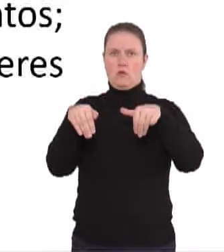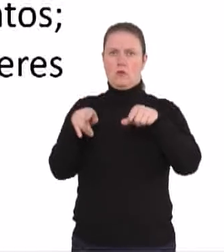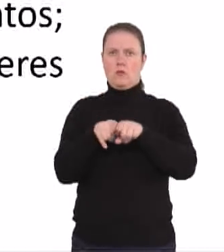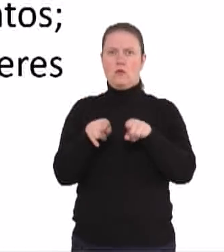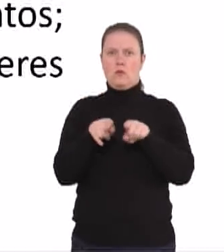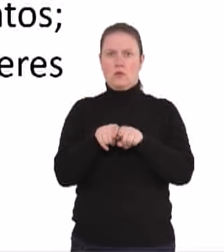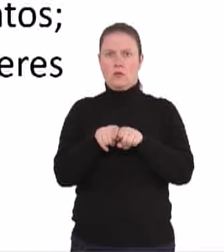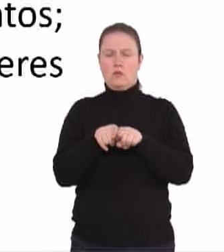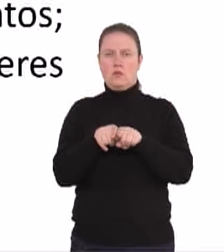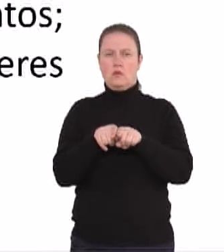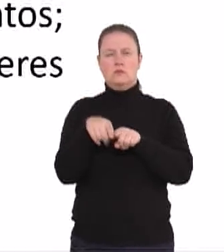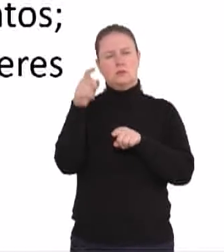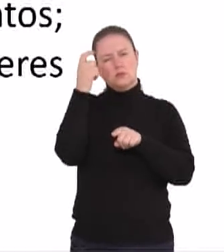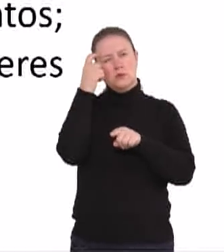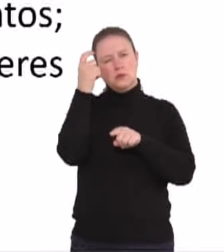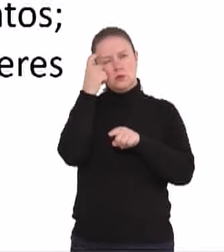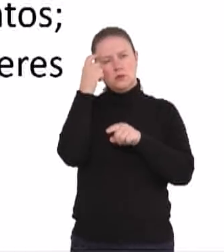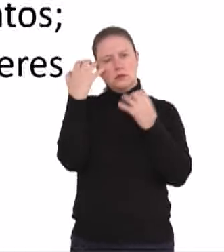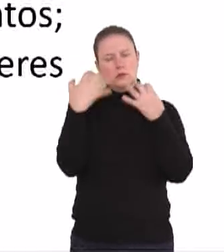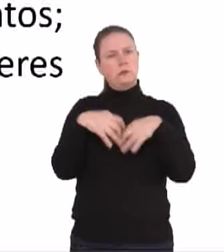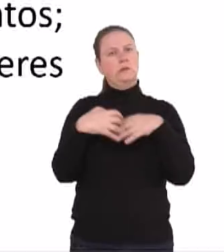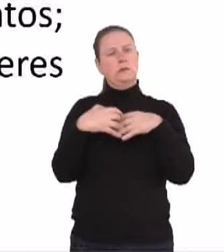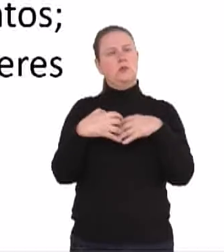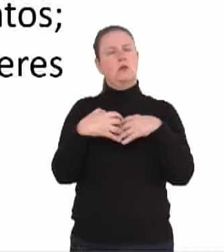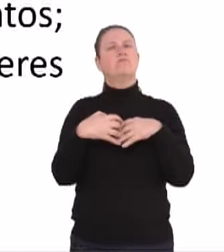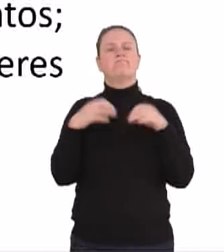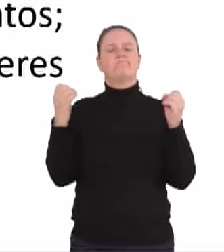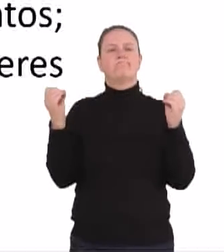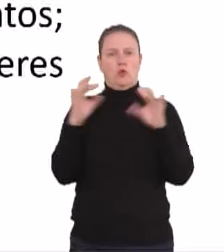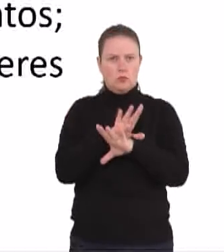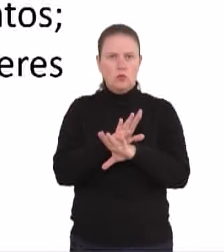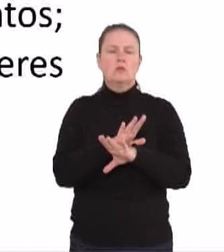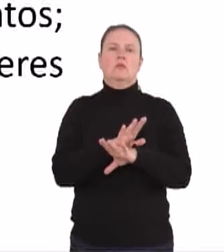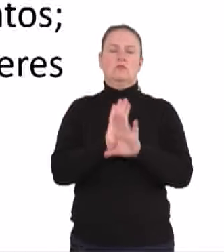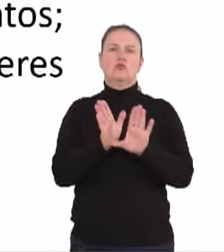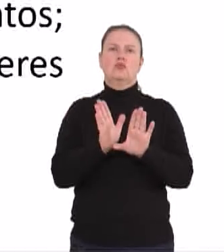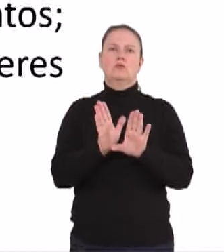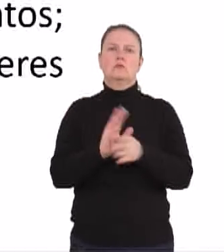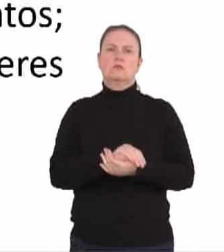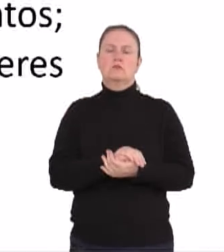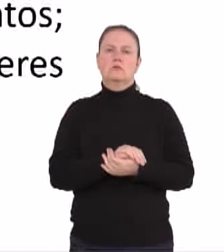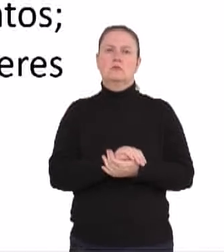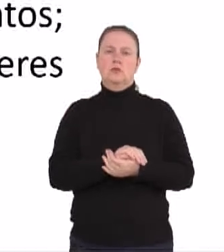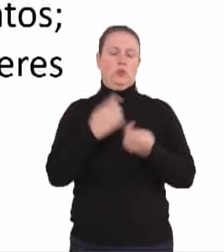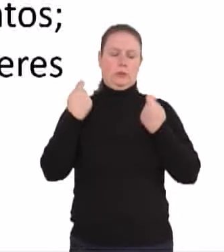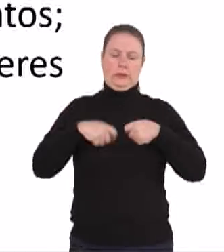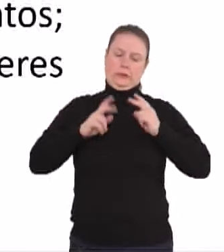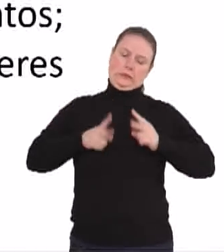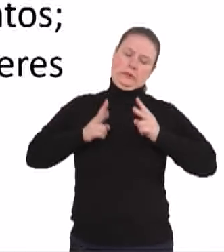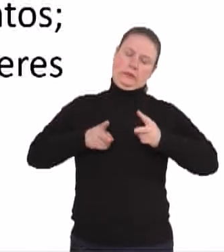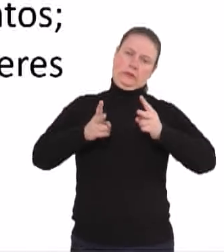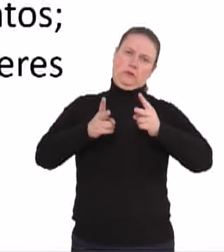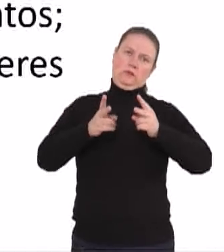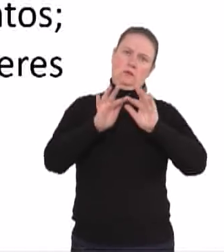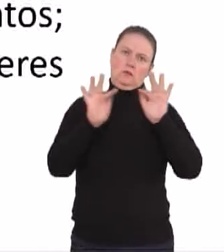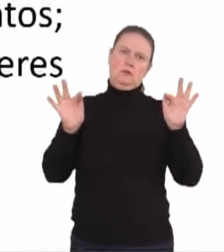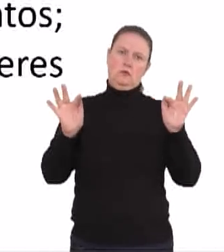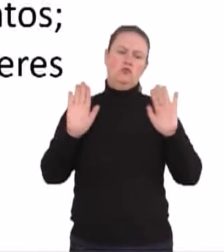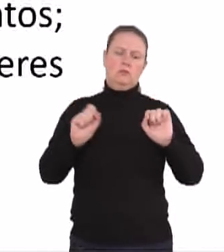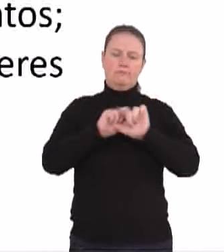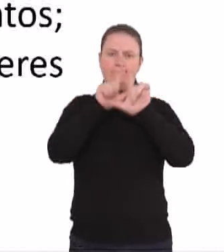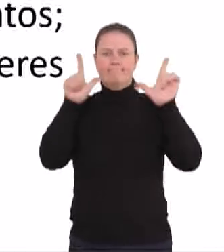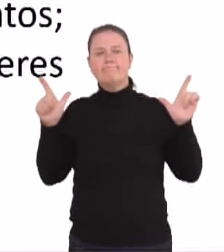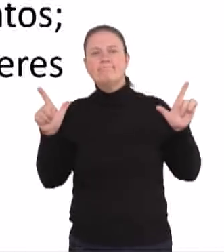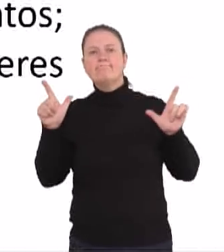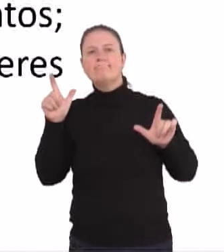o pensamento, né? Então, não é necessário dar prosseguimento a frase, né? Ali já ficou clara